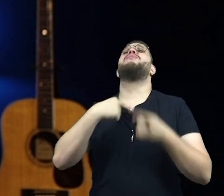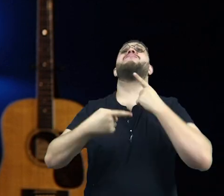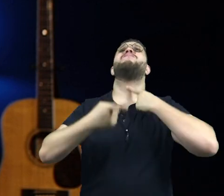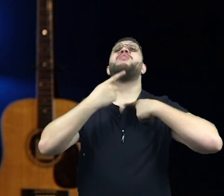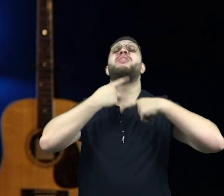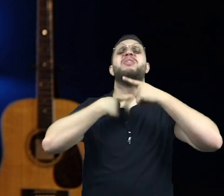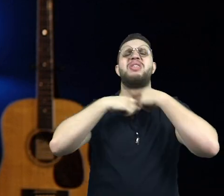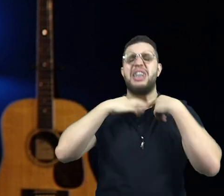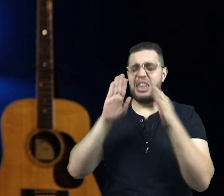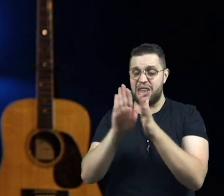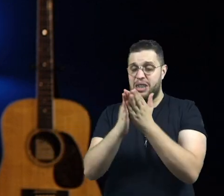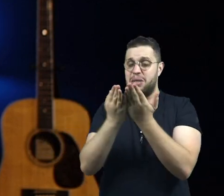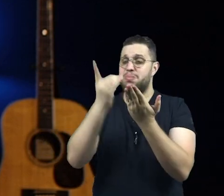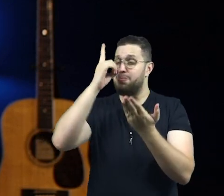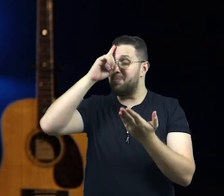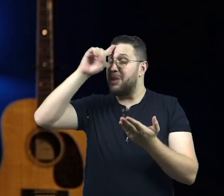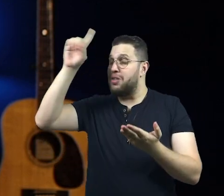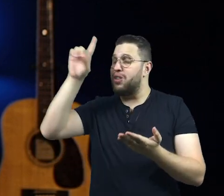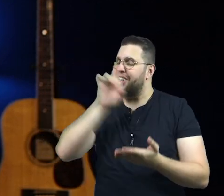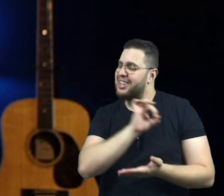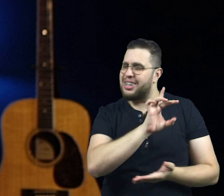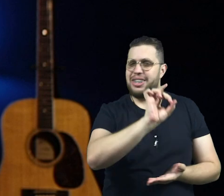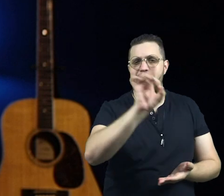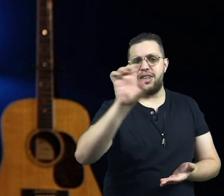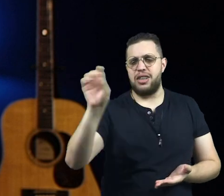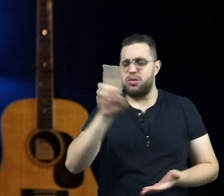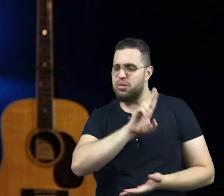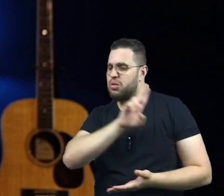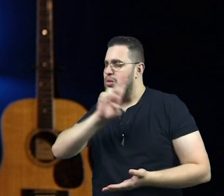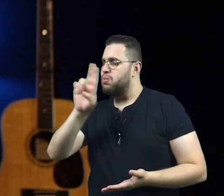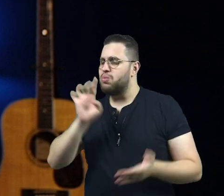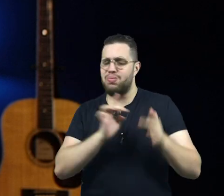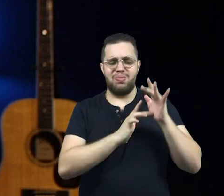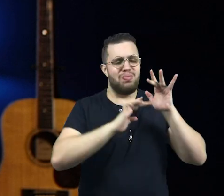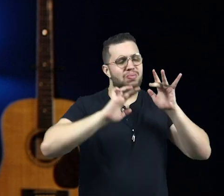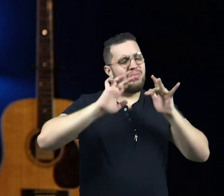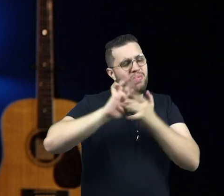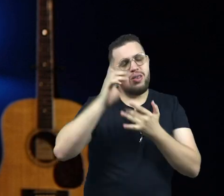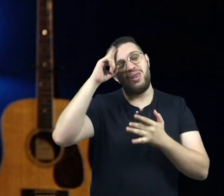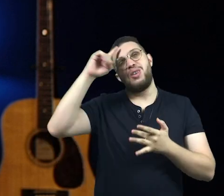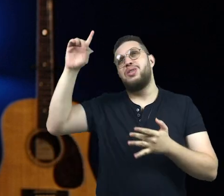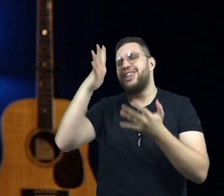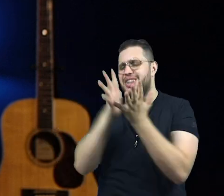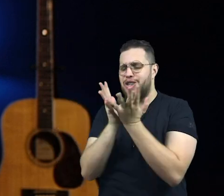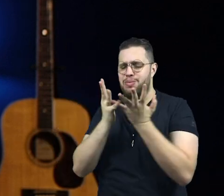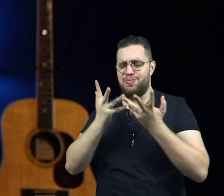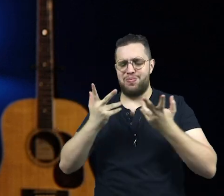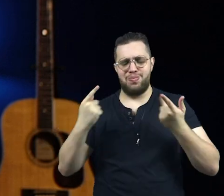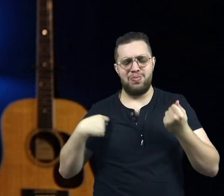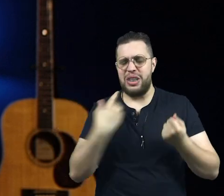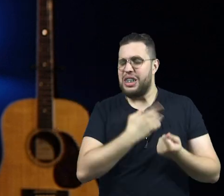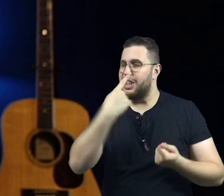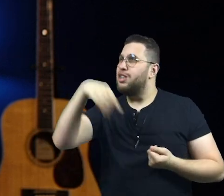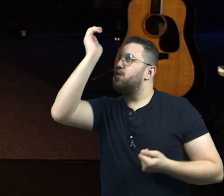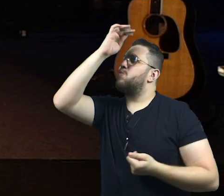em cada um de nós, Pai, em nome de Jesus. Ó Deus maravilhoso, e que com o Teu